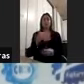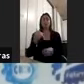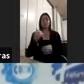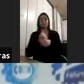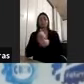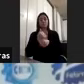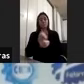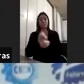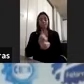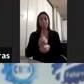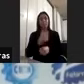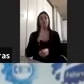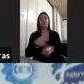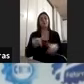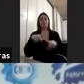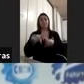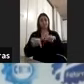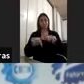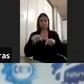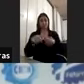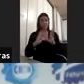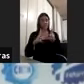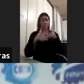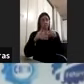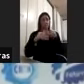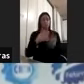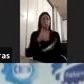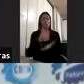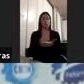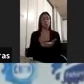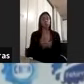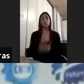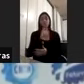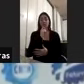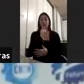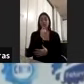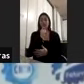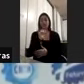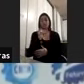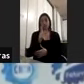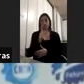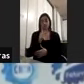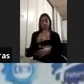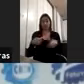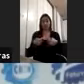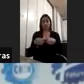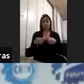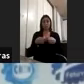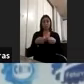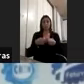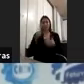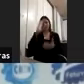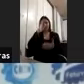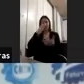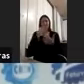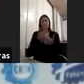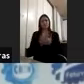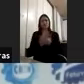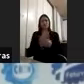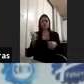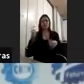ele trabalha na Renault, porque nós somos do grupo que tem fé e esperança nessa luta, e que ele será reintegrado, então a gente vai usar no presente